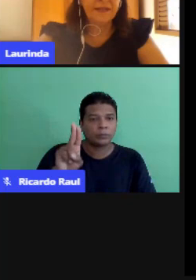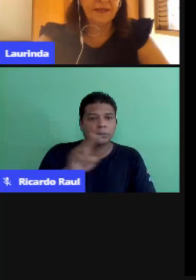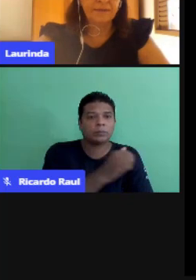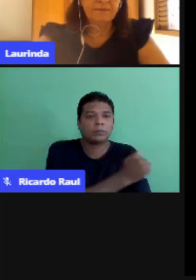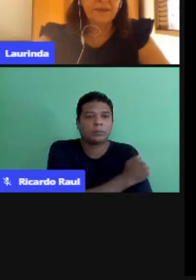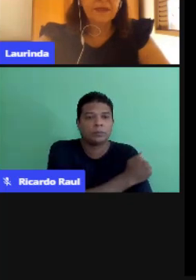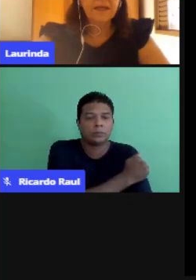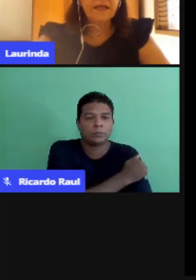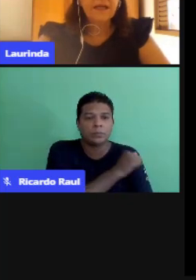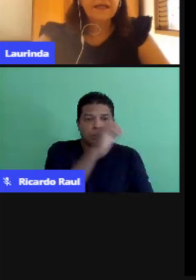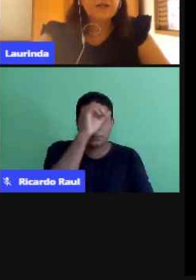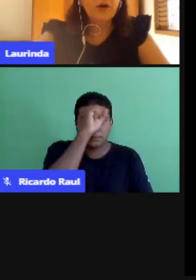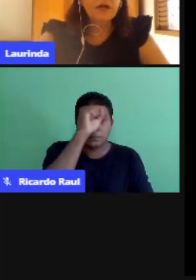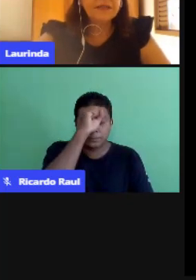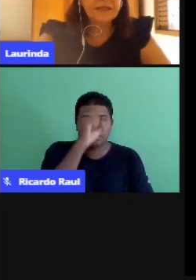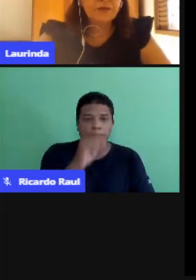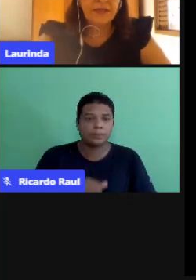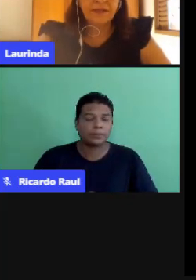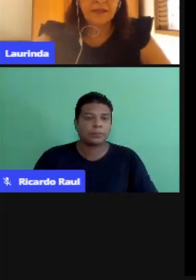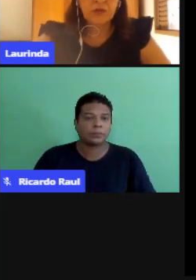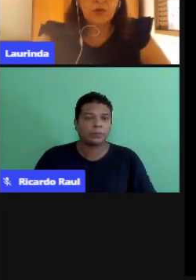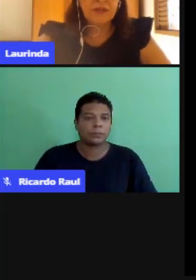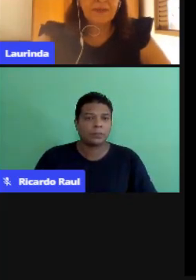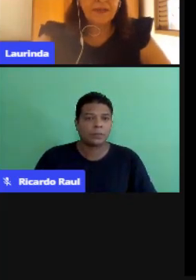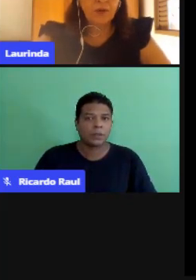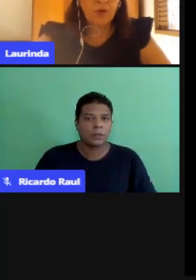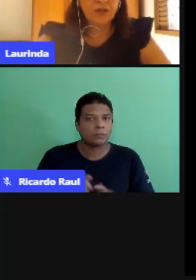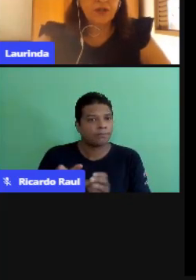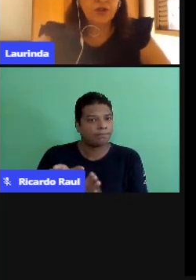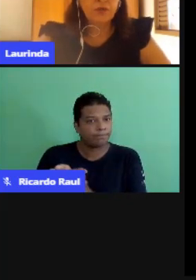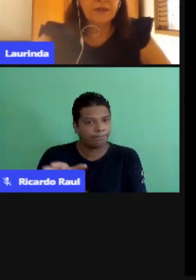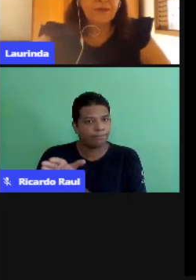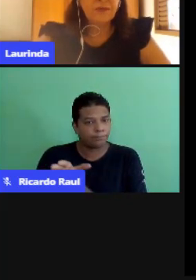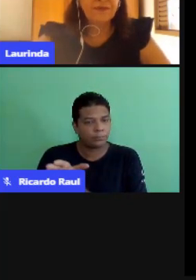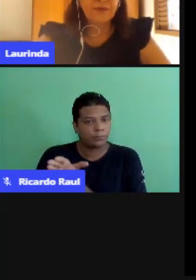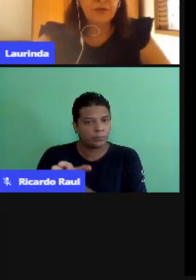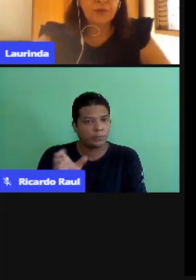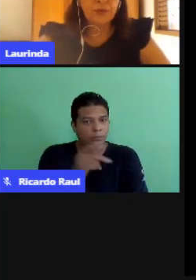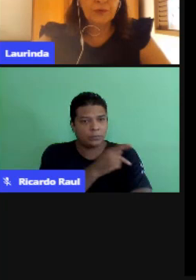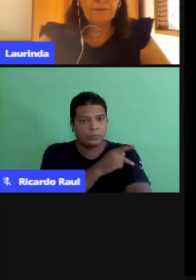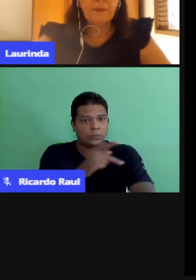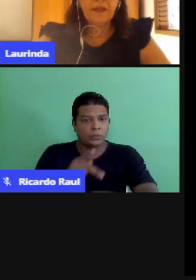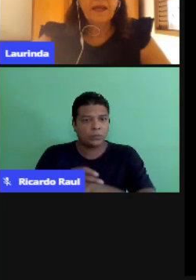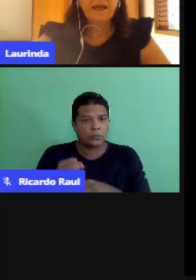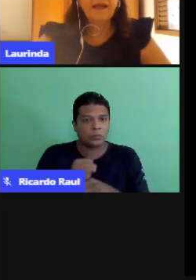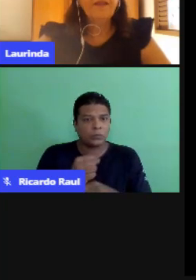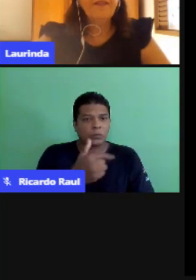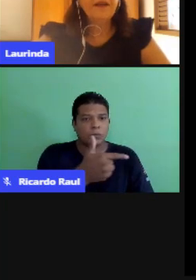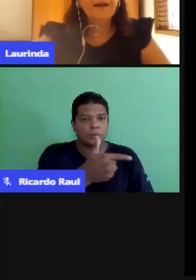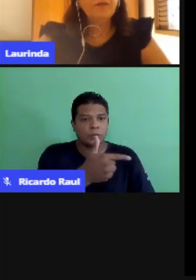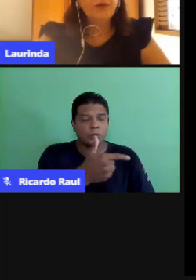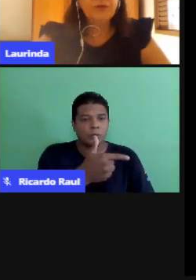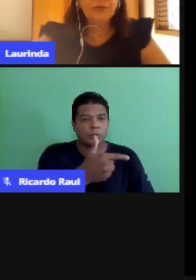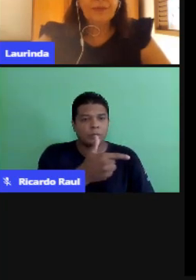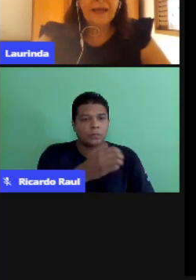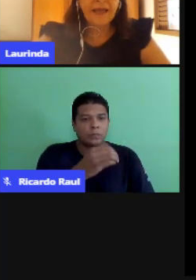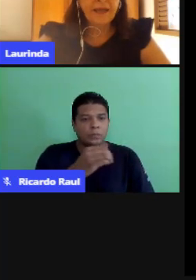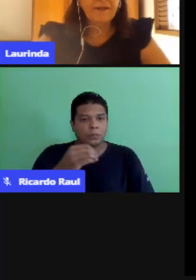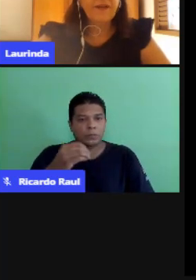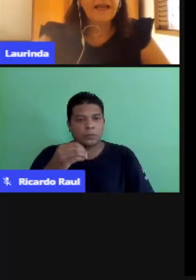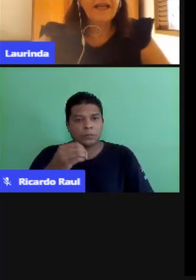para aprender. Nas nossas orientações pedagógicas de 2021, ele vai falar muito